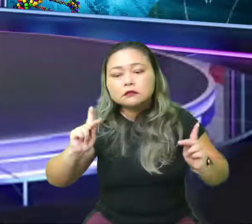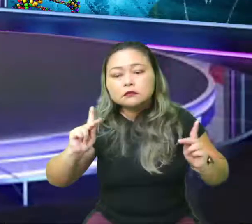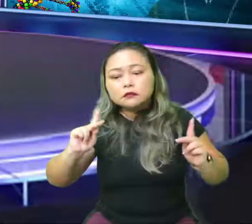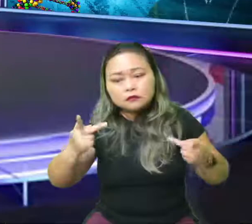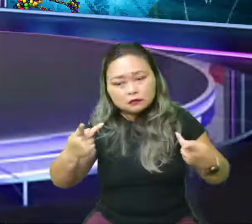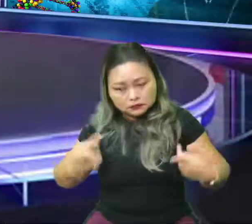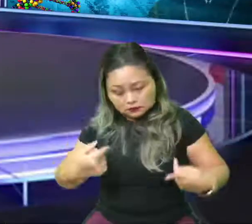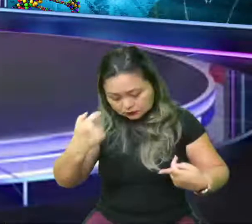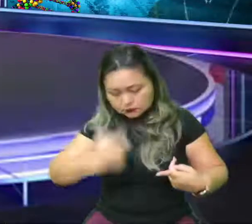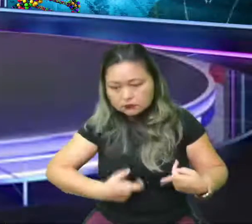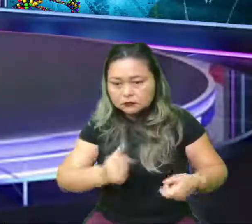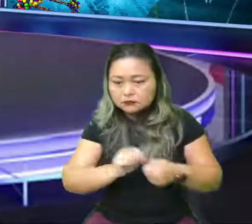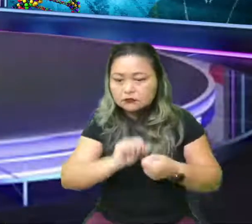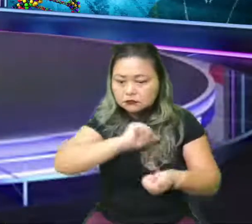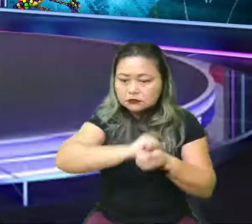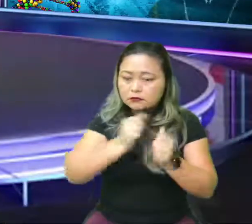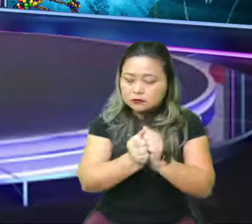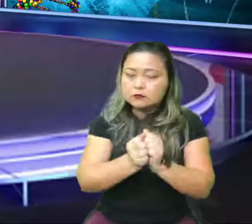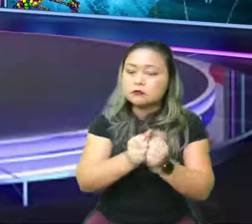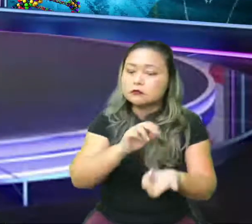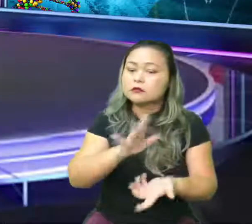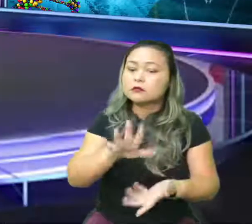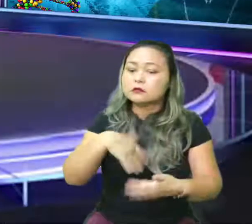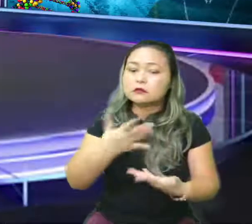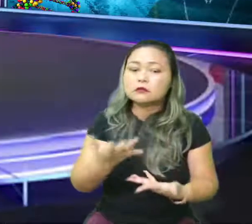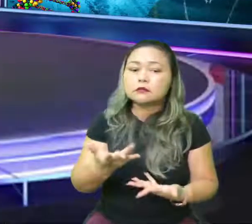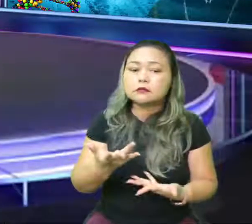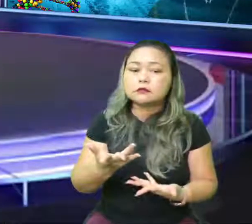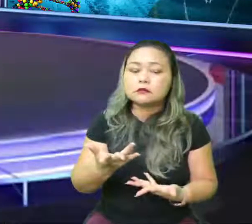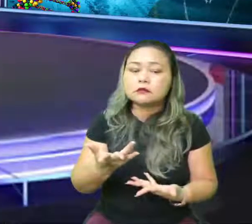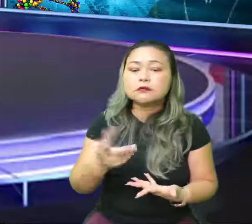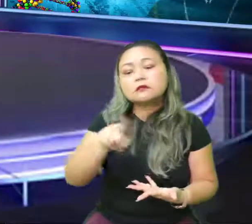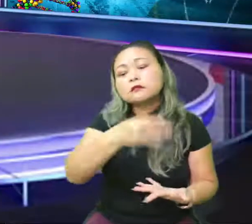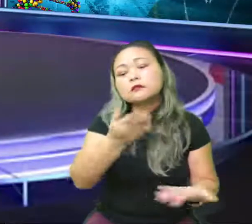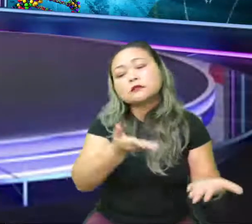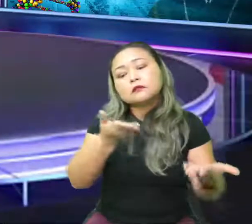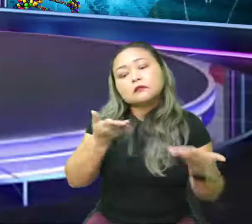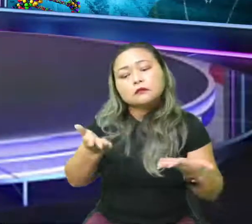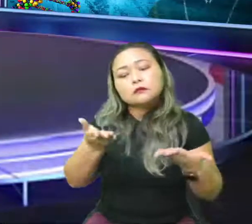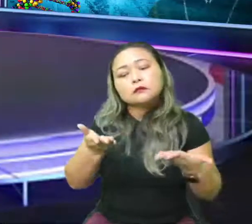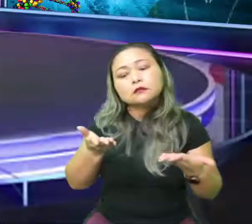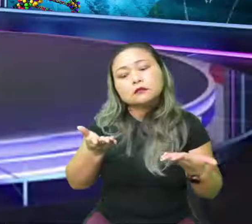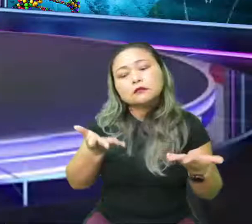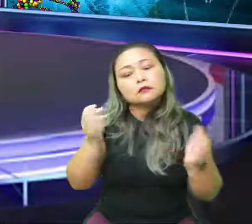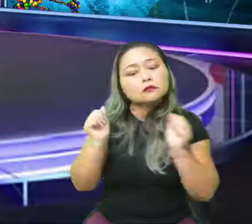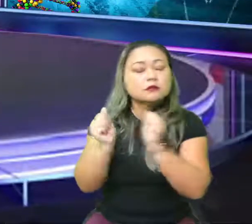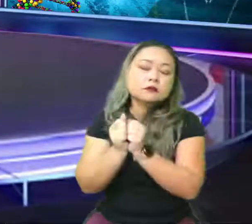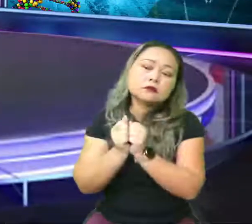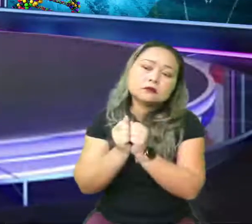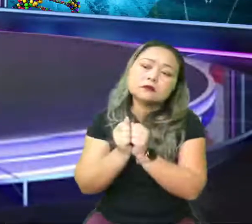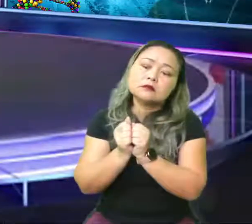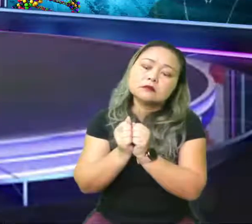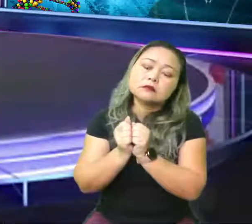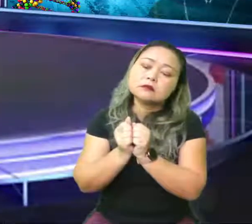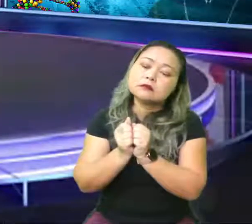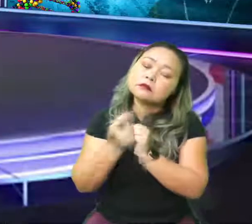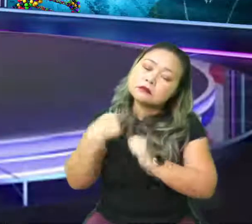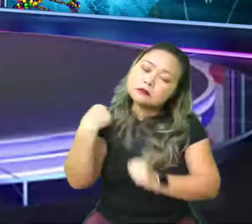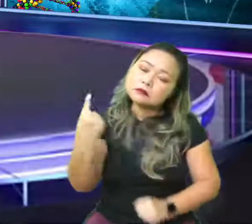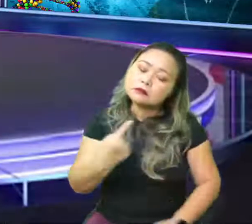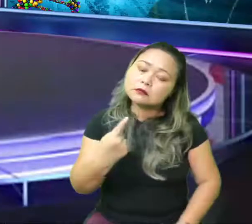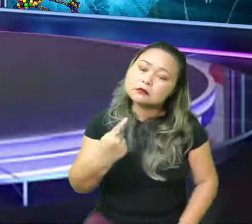adaptáveis, extremamente adaptáveis. E aí eu convido você para, juntamente